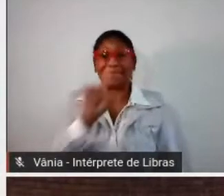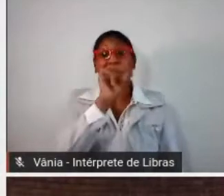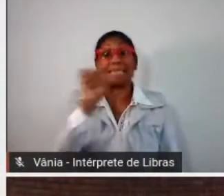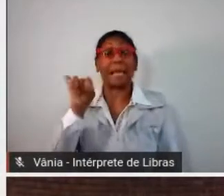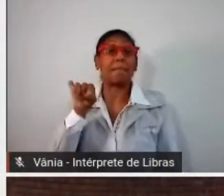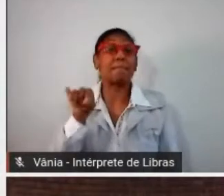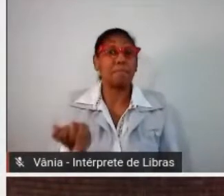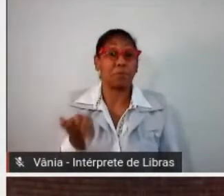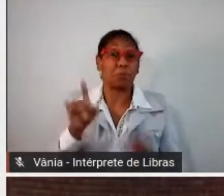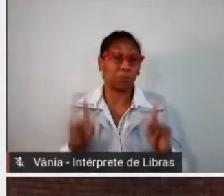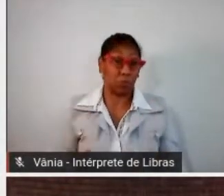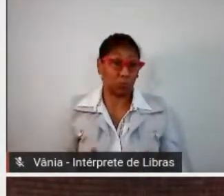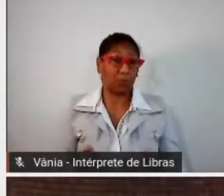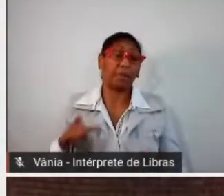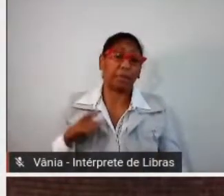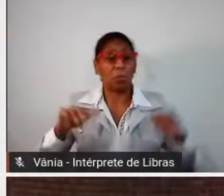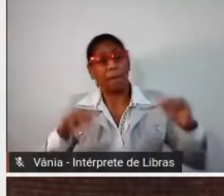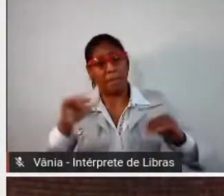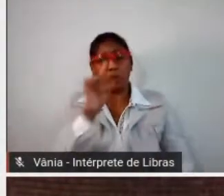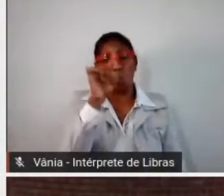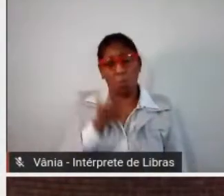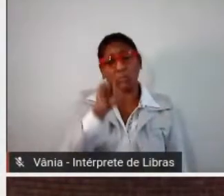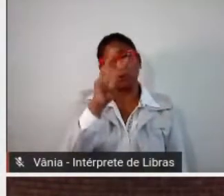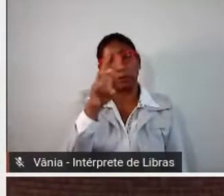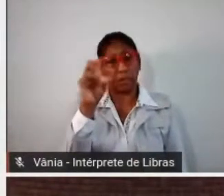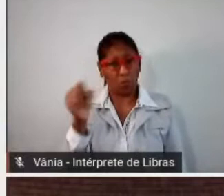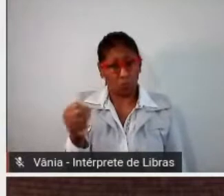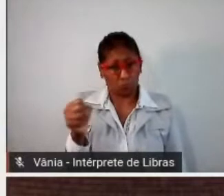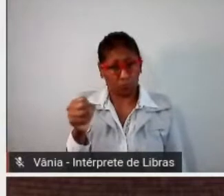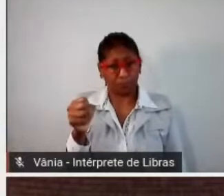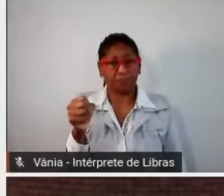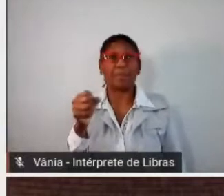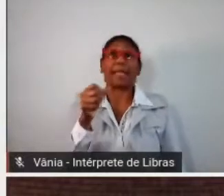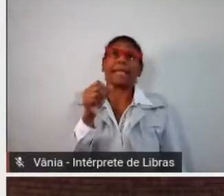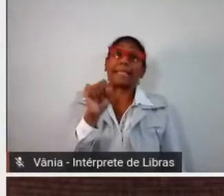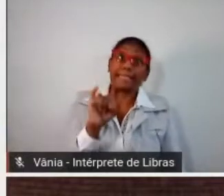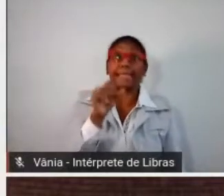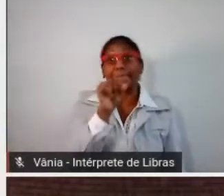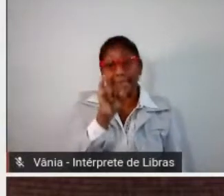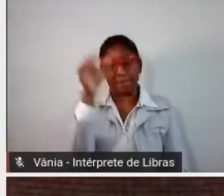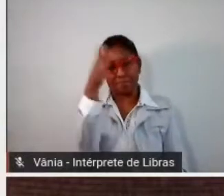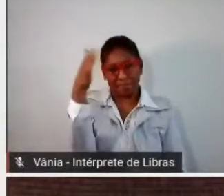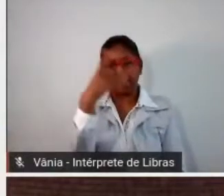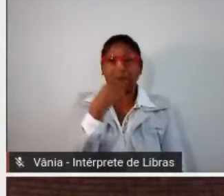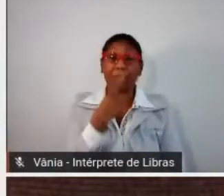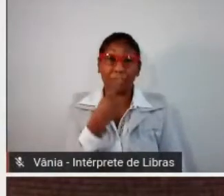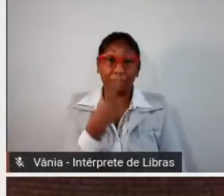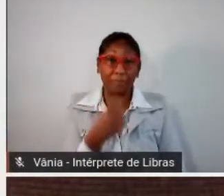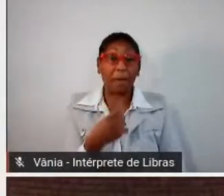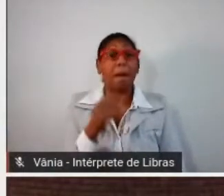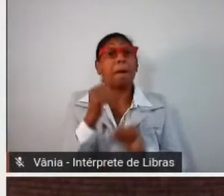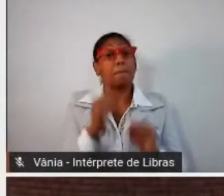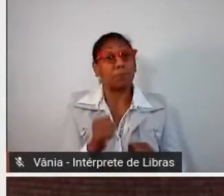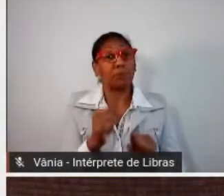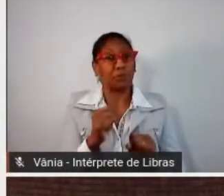habitantes, ela está com uma média ponderada de 1,38, ela ficaria na bandeira vermelha, na verdade, por conta daquela